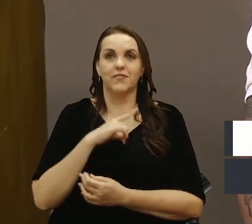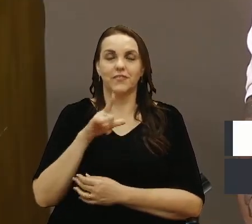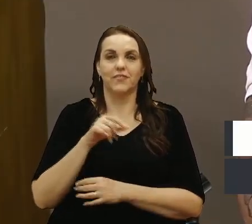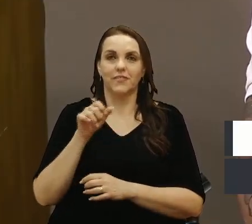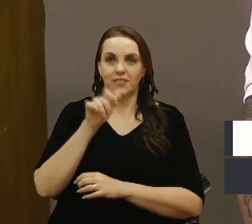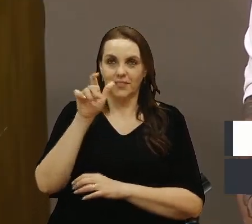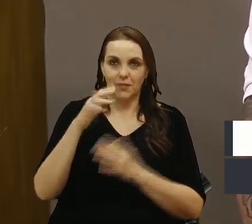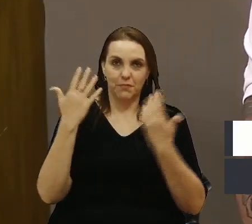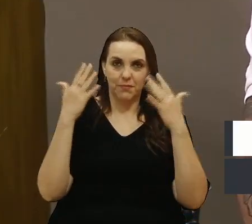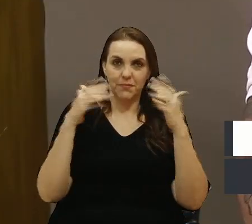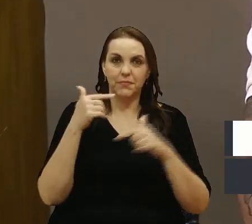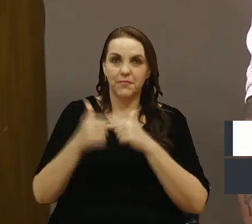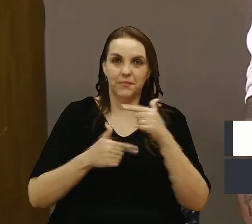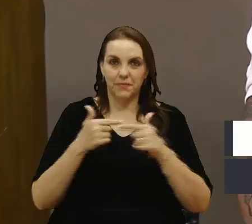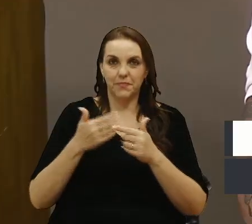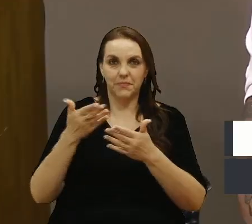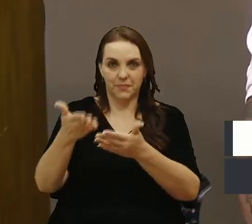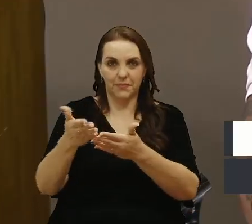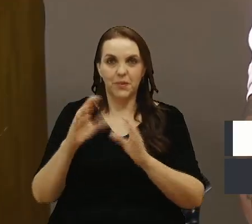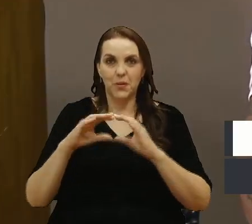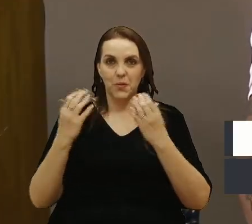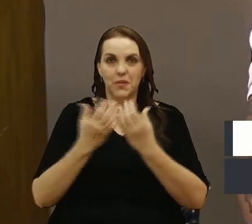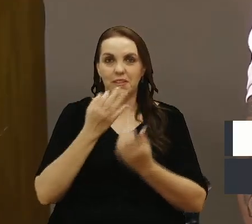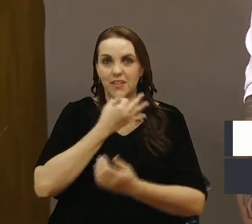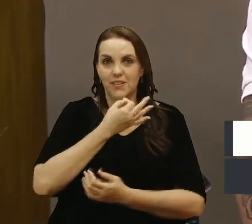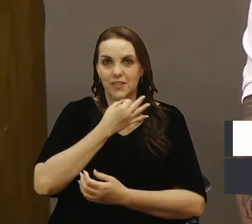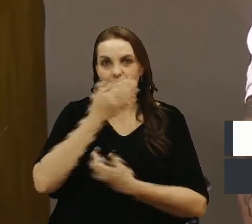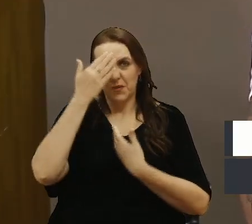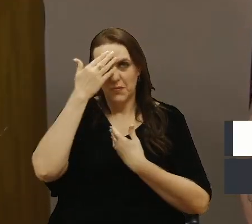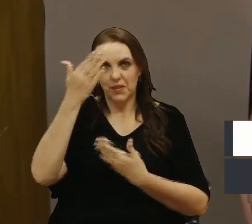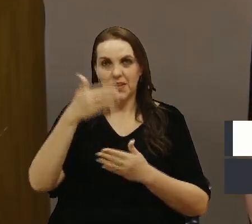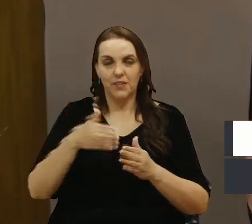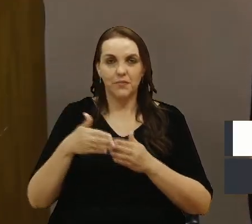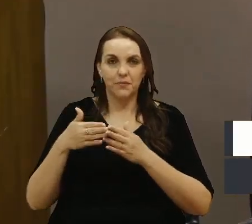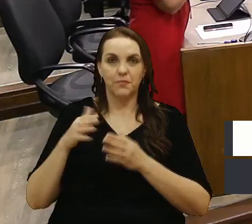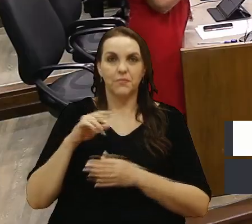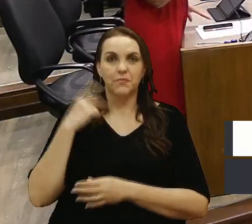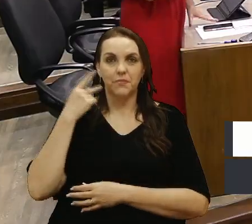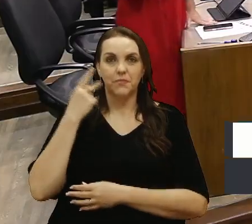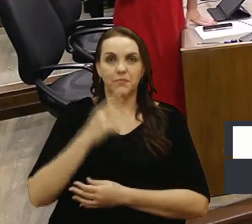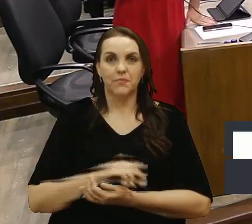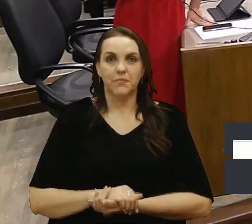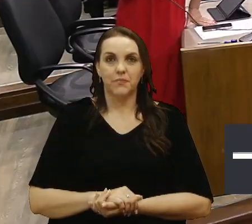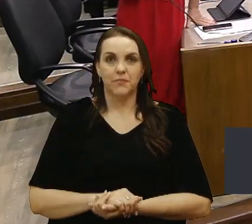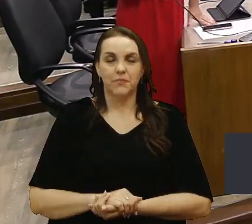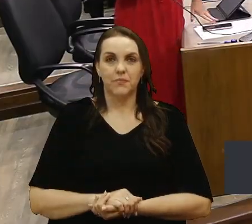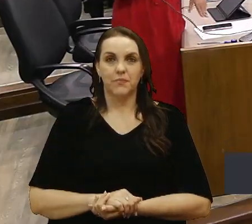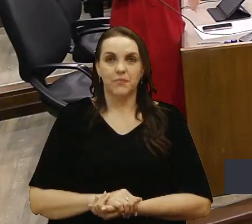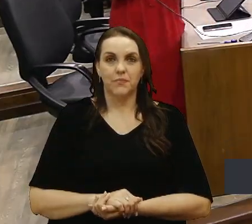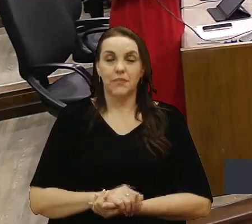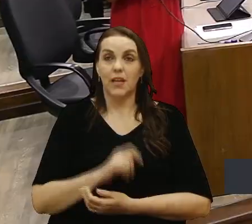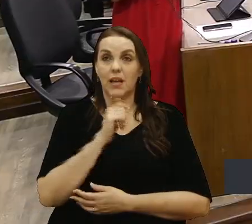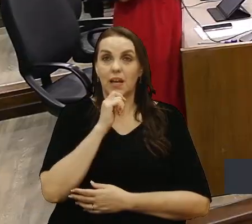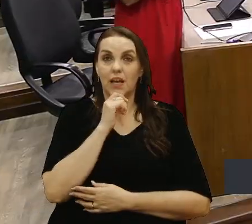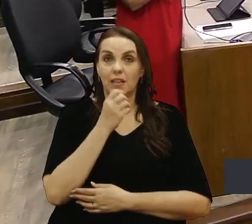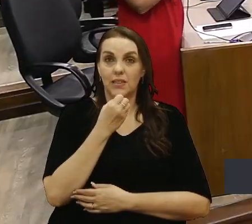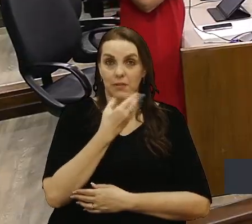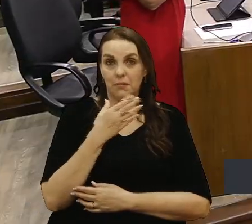pelo trabalho que tu leva à nossa comunidade de Caxias do Sul. Então, era isso, obrigado pela parte, vereadora. Ainda bem que era 30 segundos,